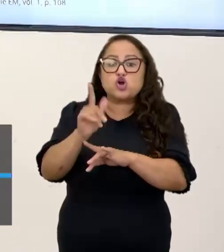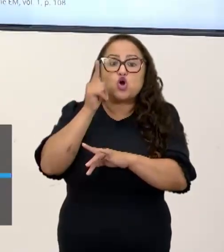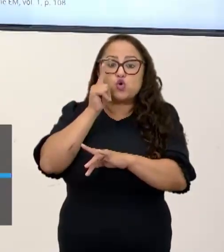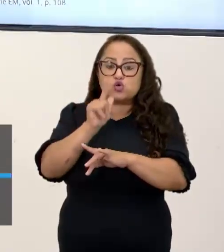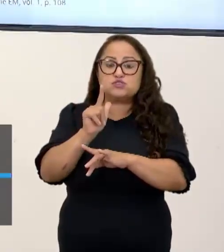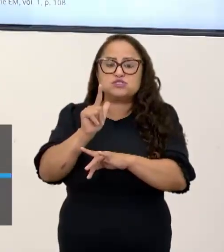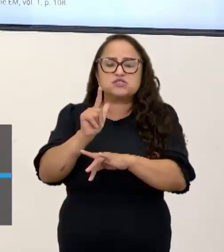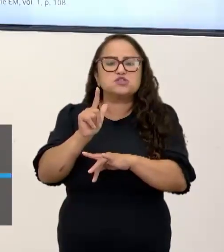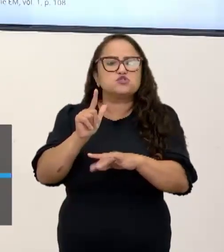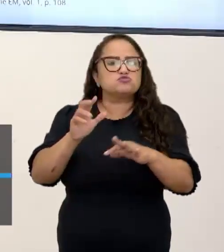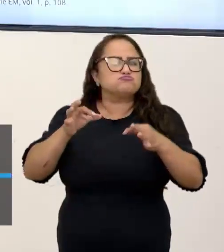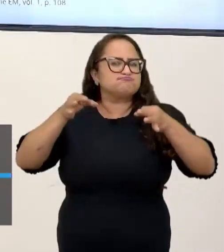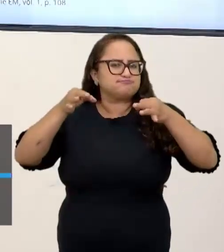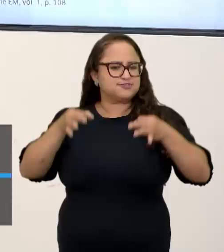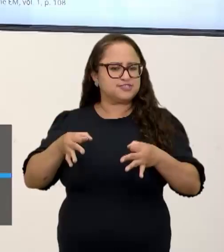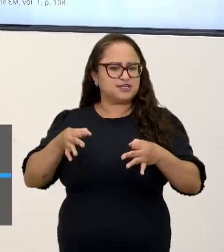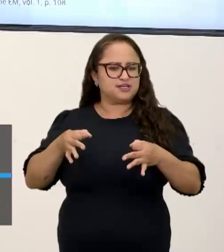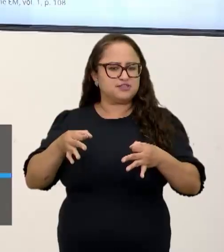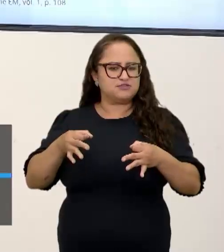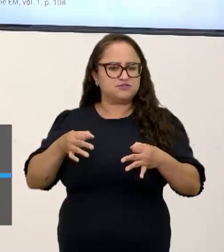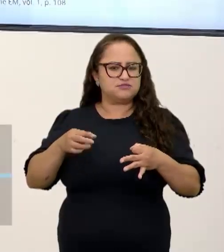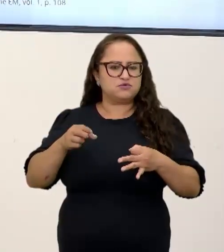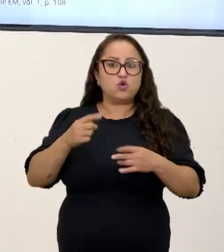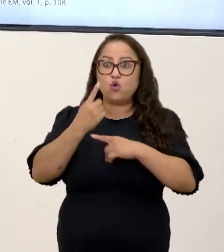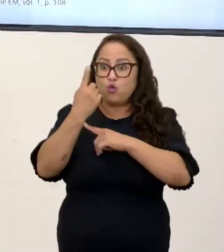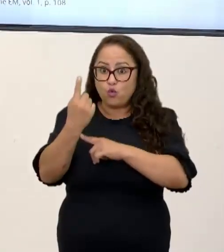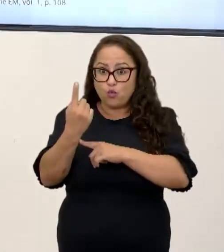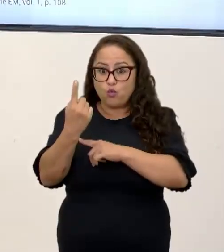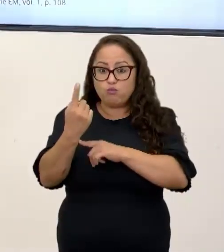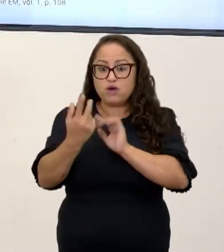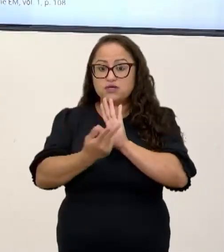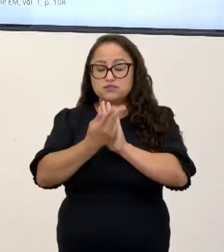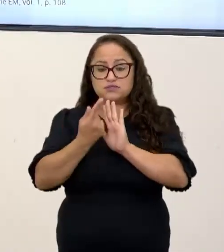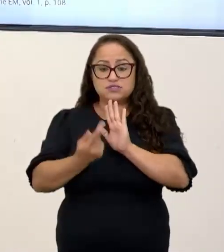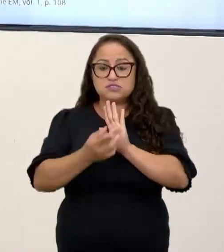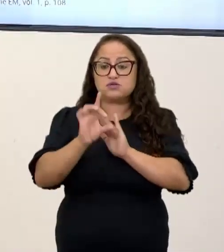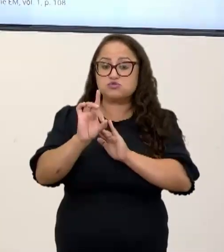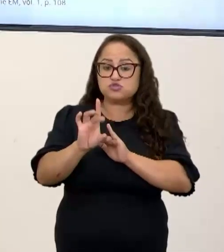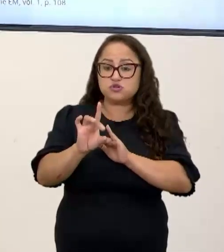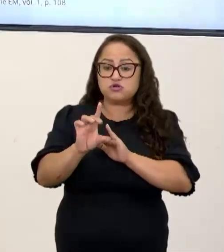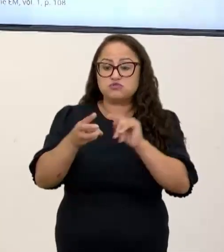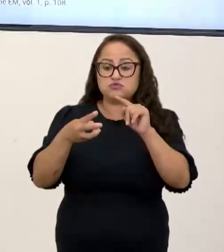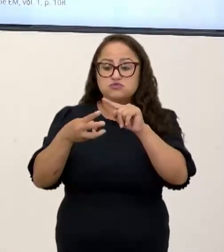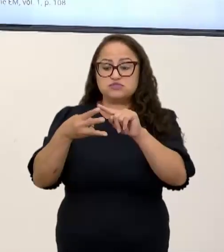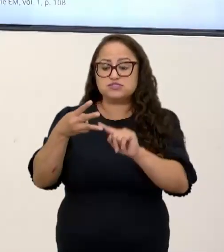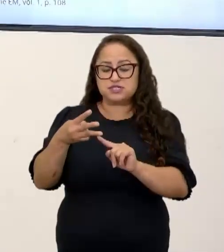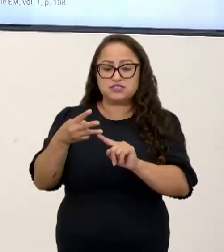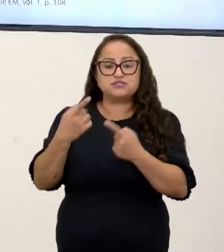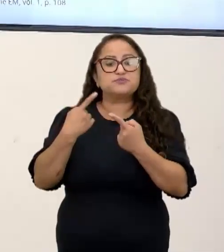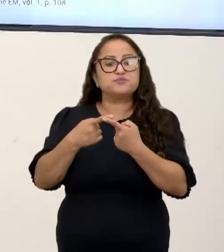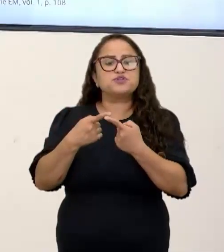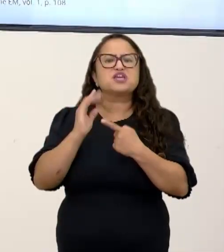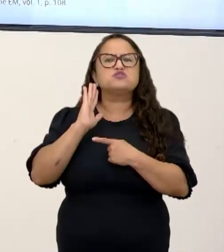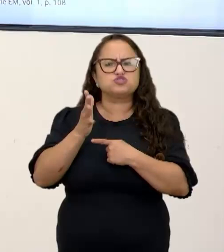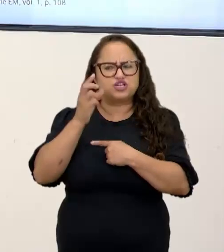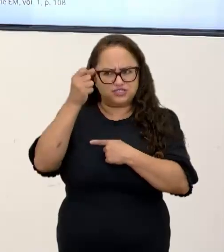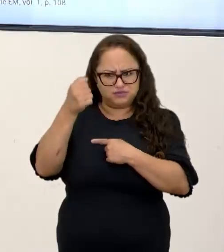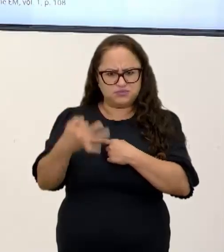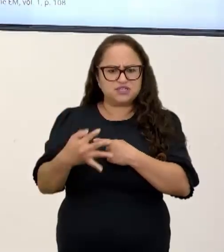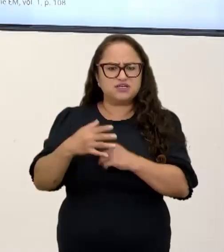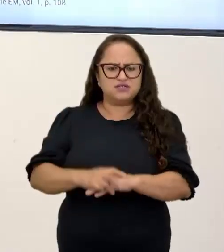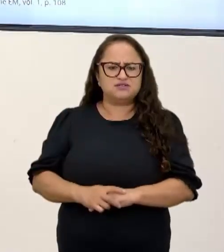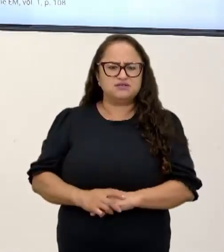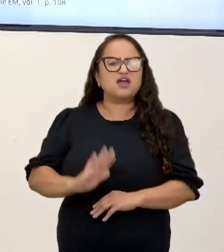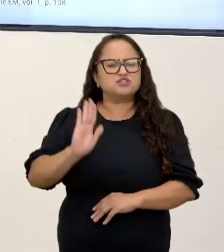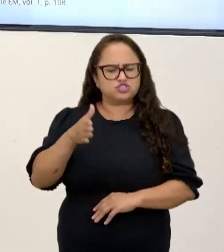encaixar bonitinho com uma figura só, esses 3. Agora, por quê? Eu já falei o porquê na aula. Eu